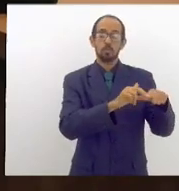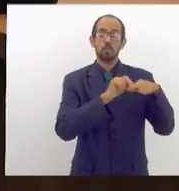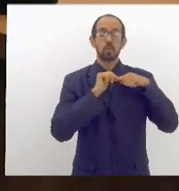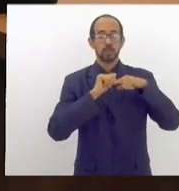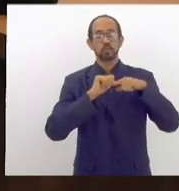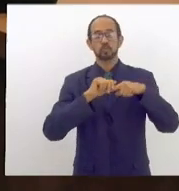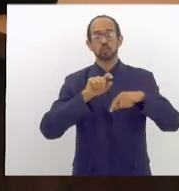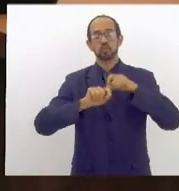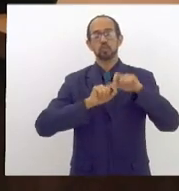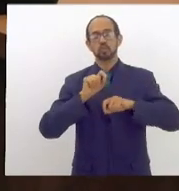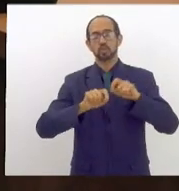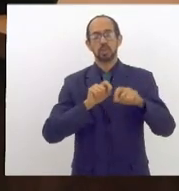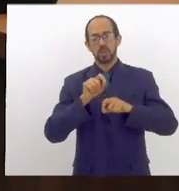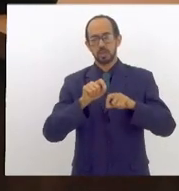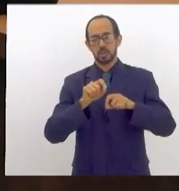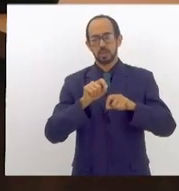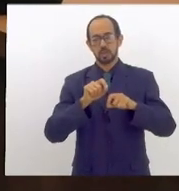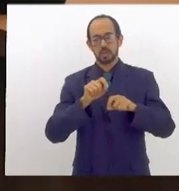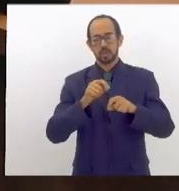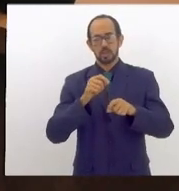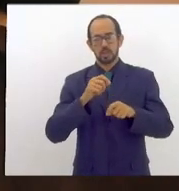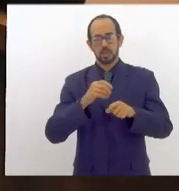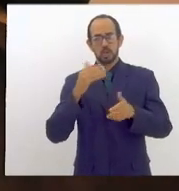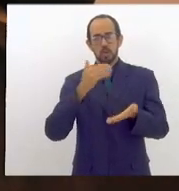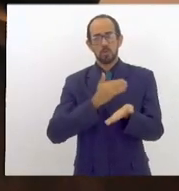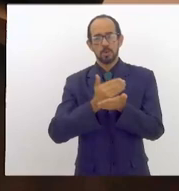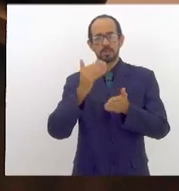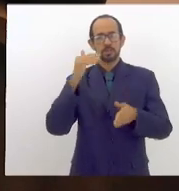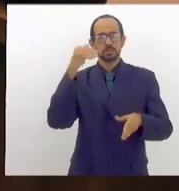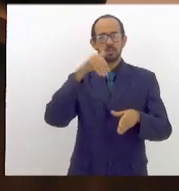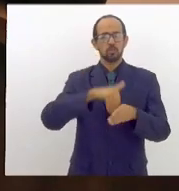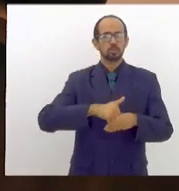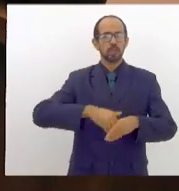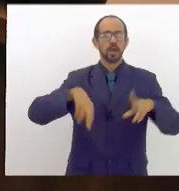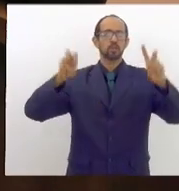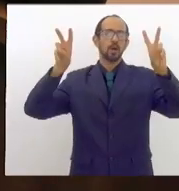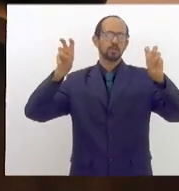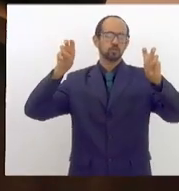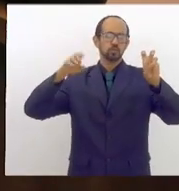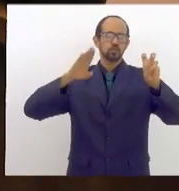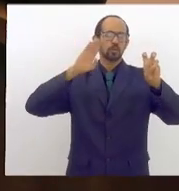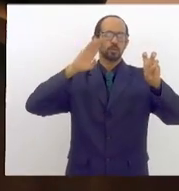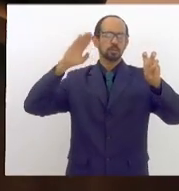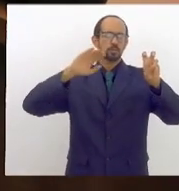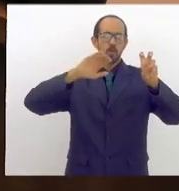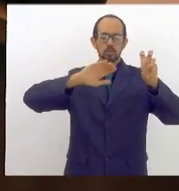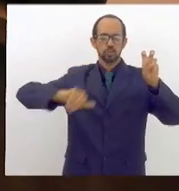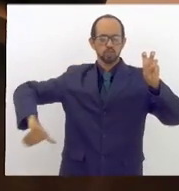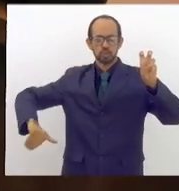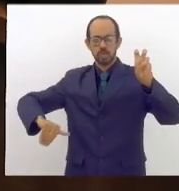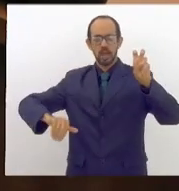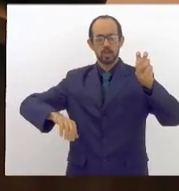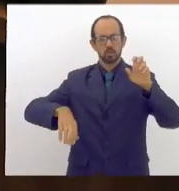qual passa-se a votar o mérito fora os destaques